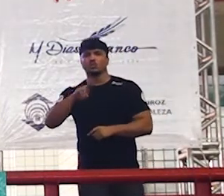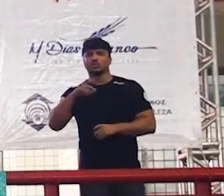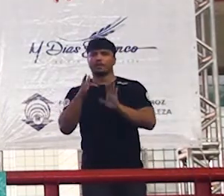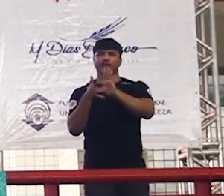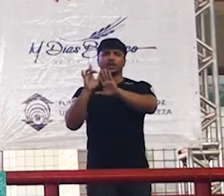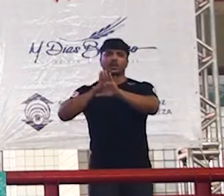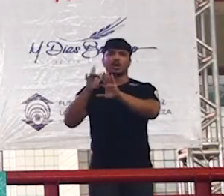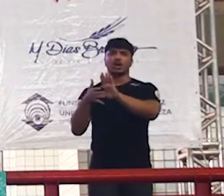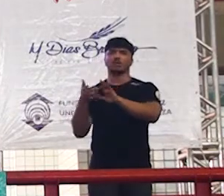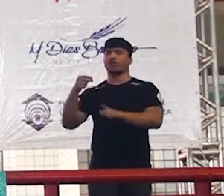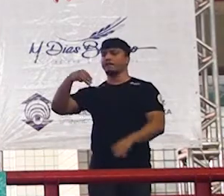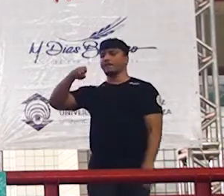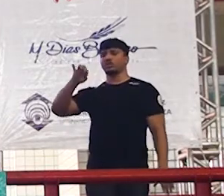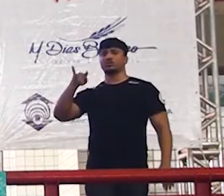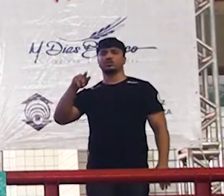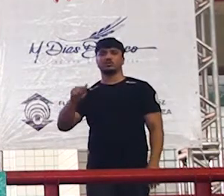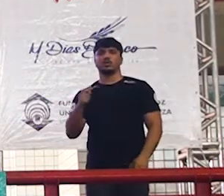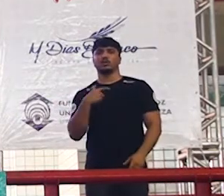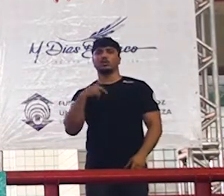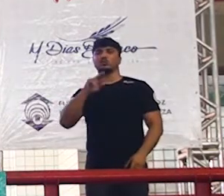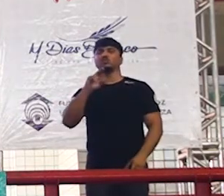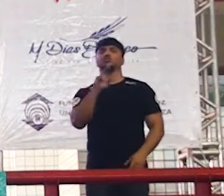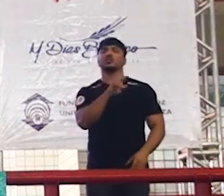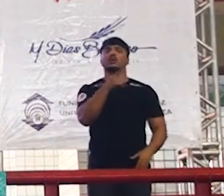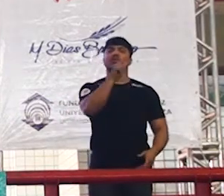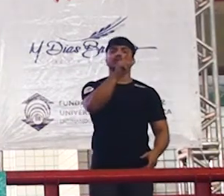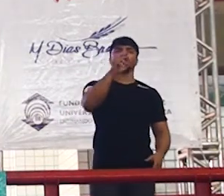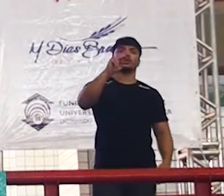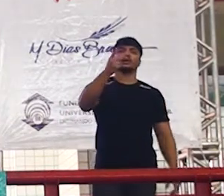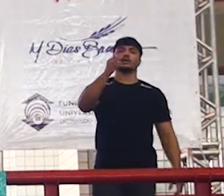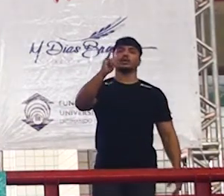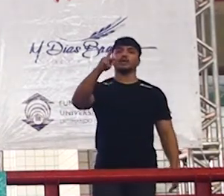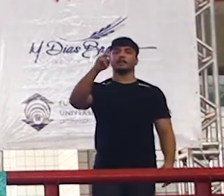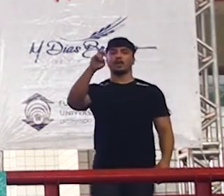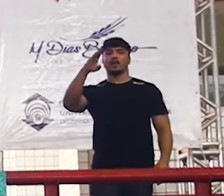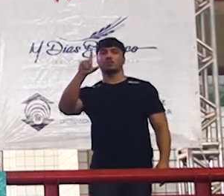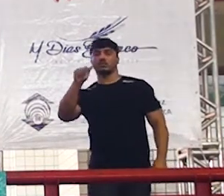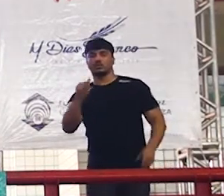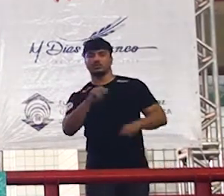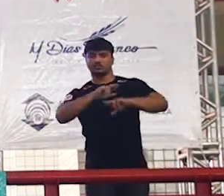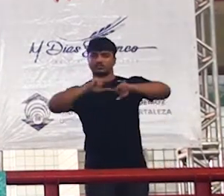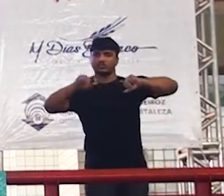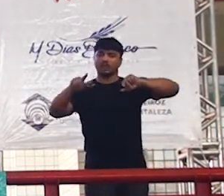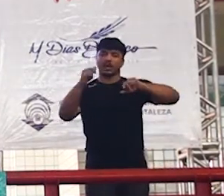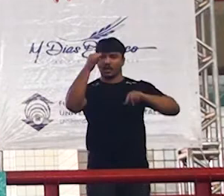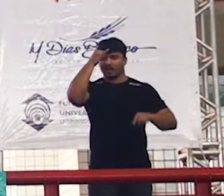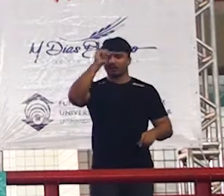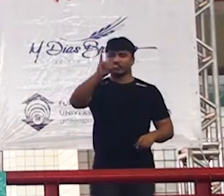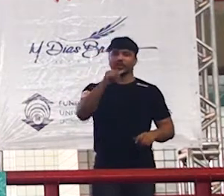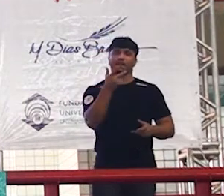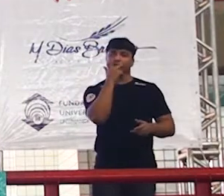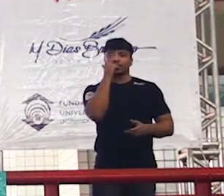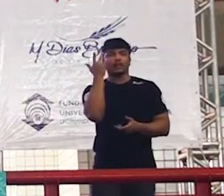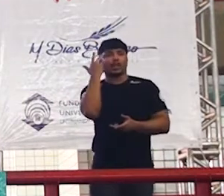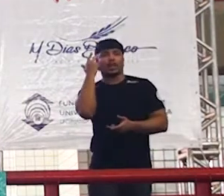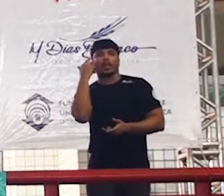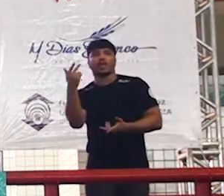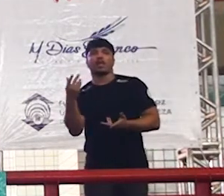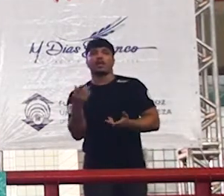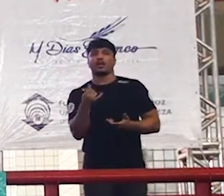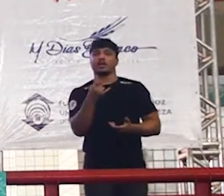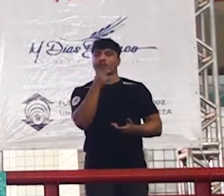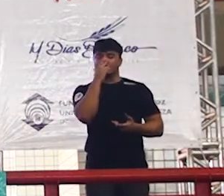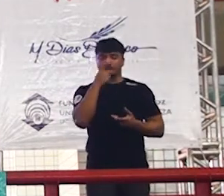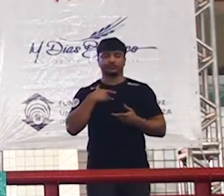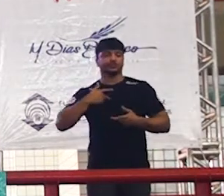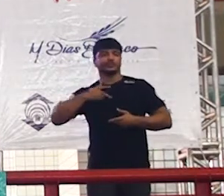a gente usa uma metonímia, a gente usa uma hipérbole, a gente usa um eufemismo? Para não ser comum, para sair do